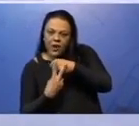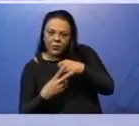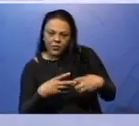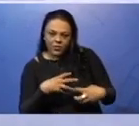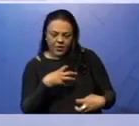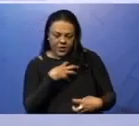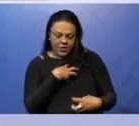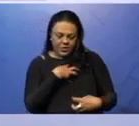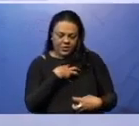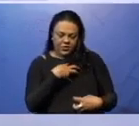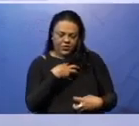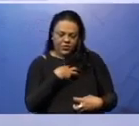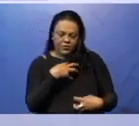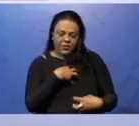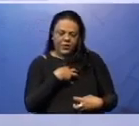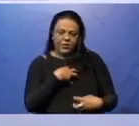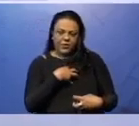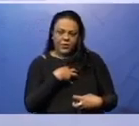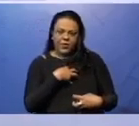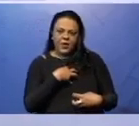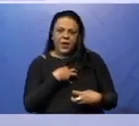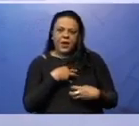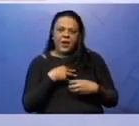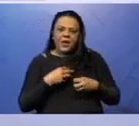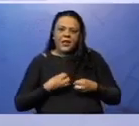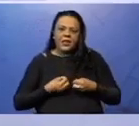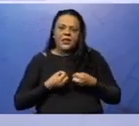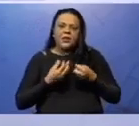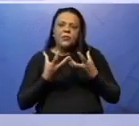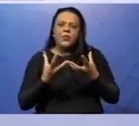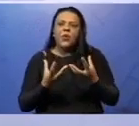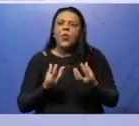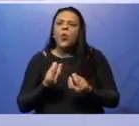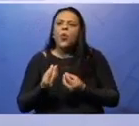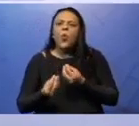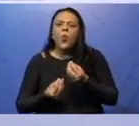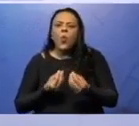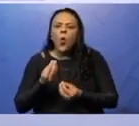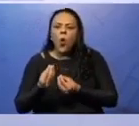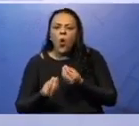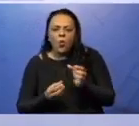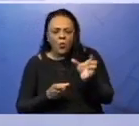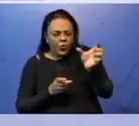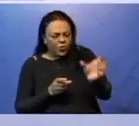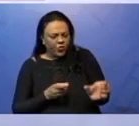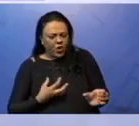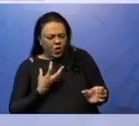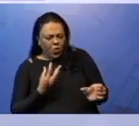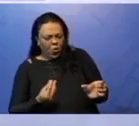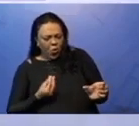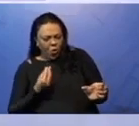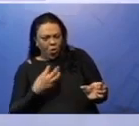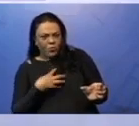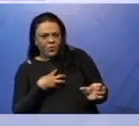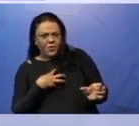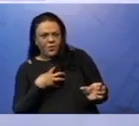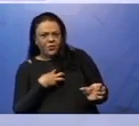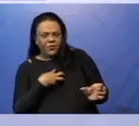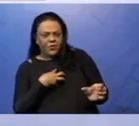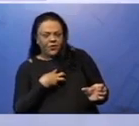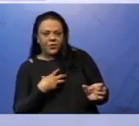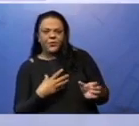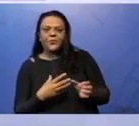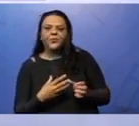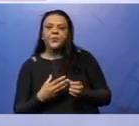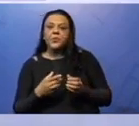uma ideia de estado. O estado em que se encontra o sujeito. E esse verbo ele vai ganhar